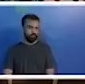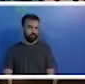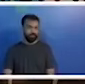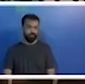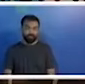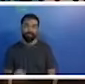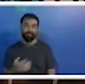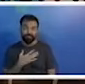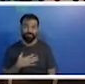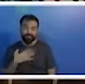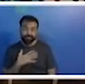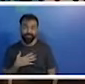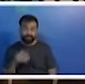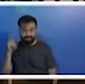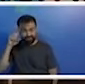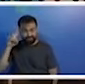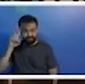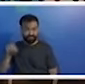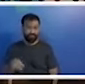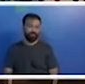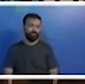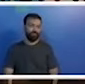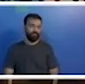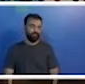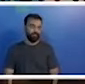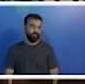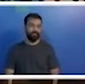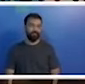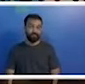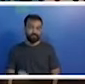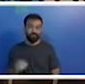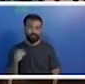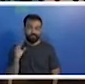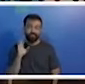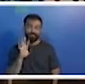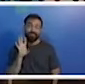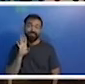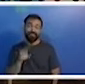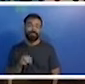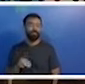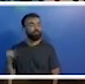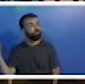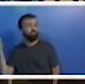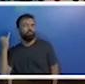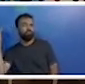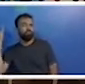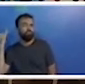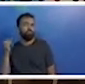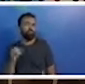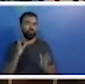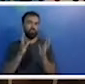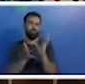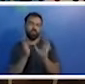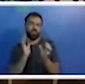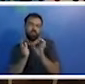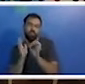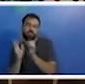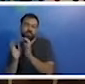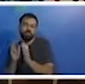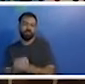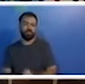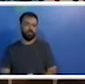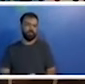E aí vocês gostaram da história vocês viram ti interessante e qual importante é a língua brasileira